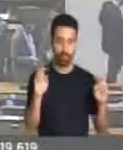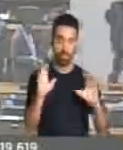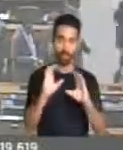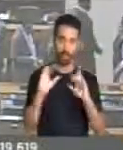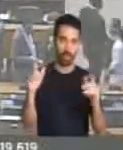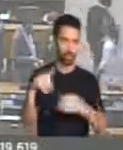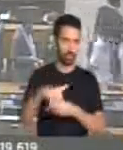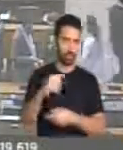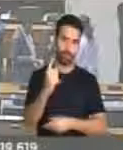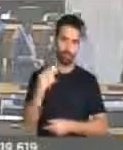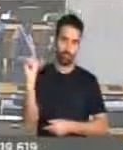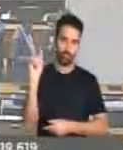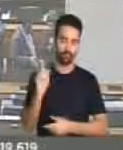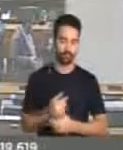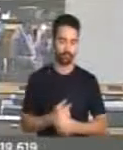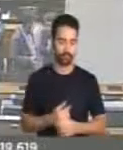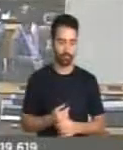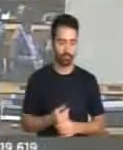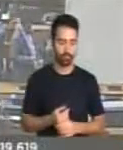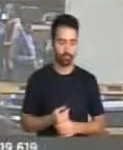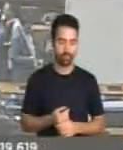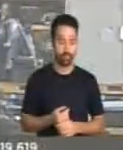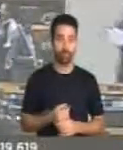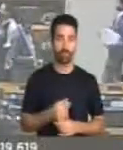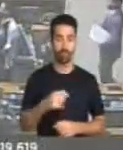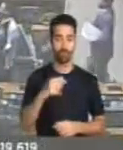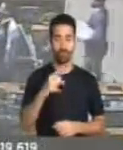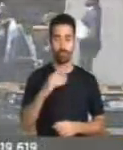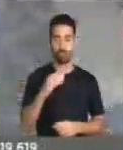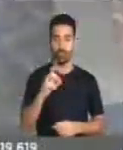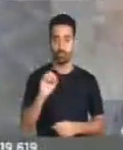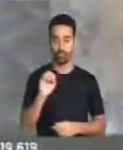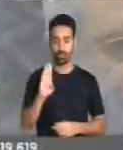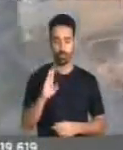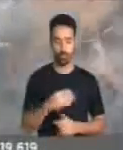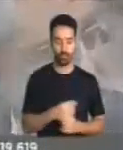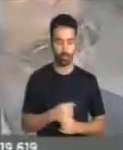obviamente vota não. PCdoB. Parece que